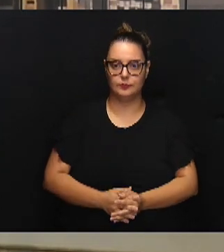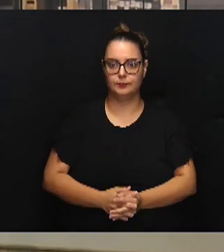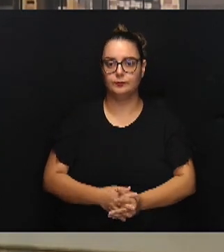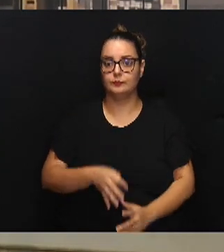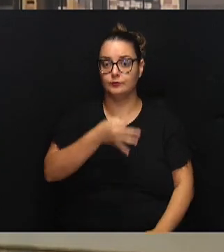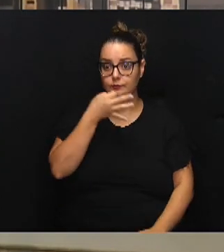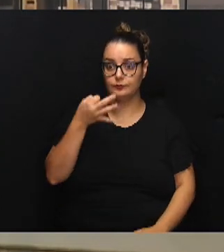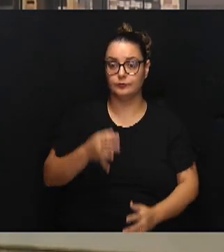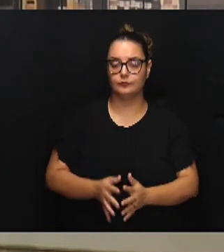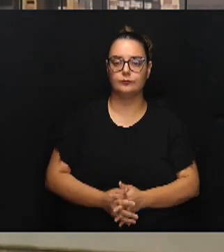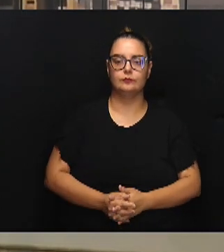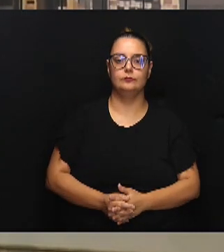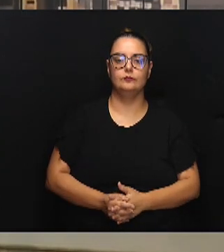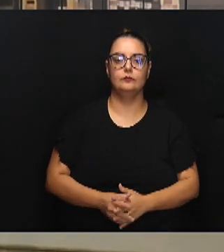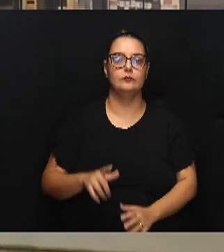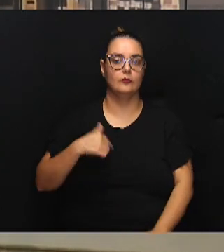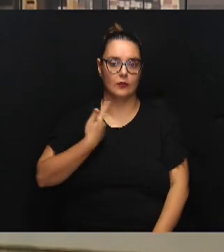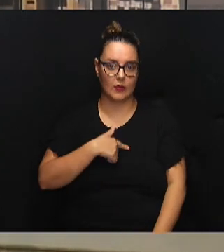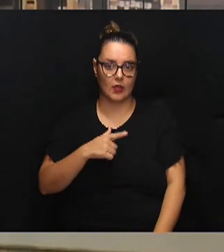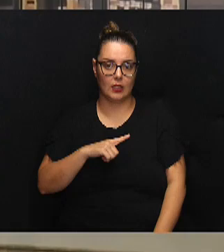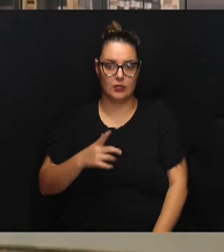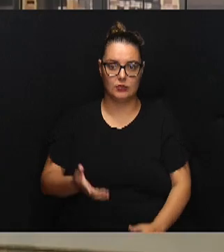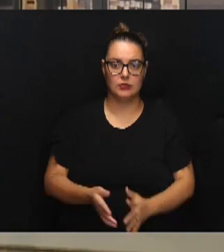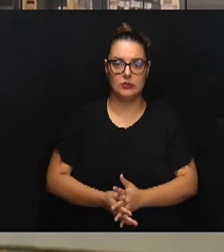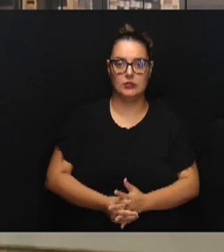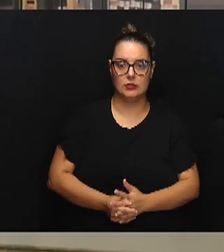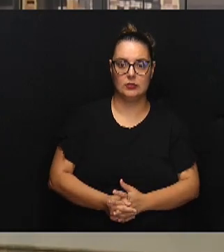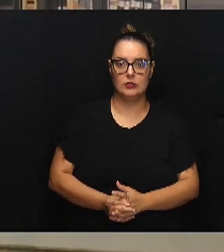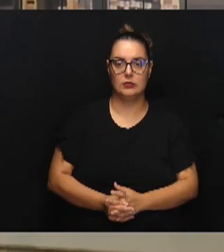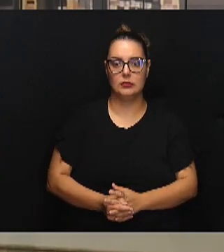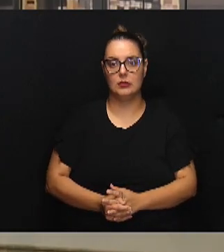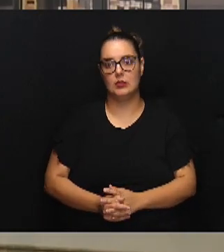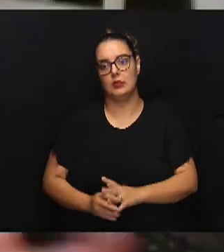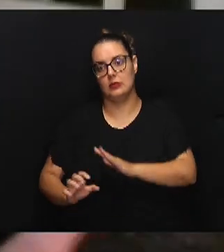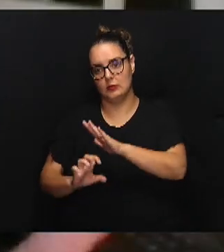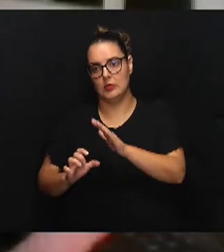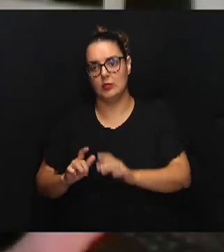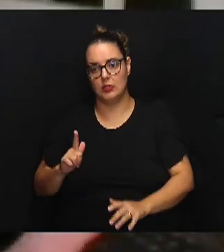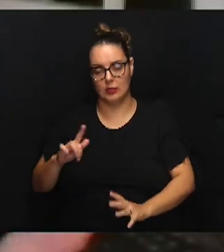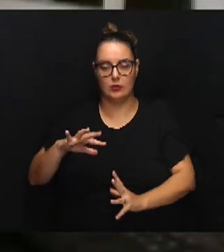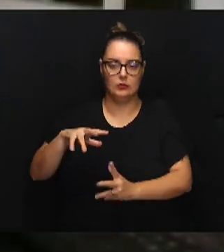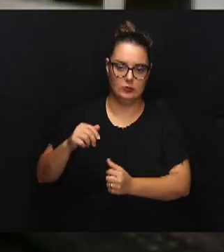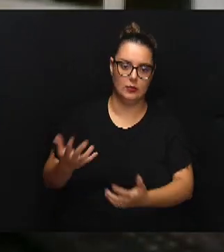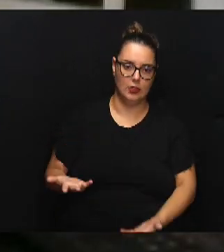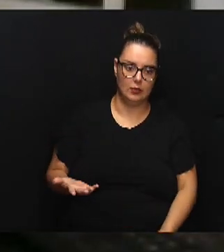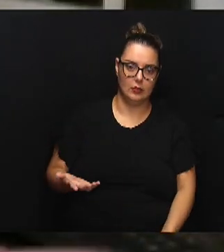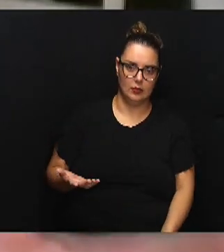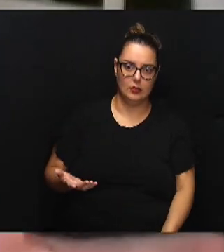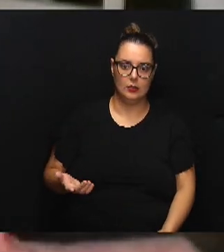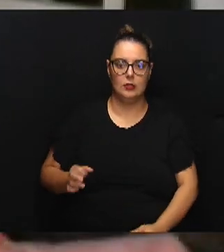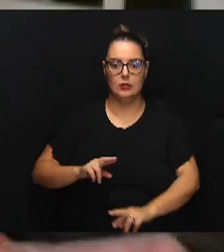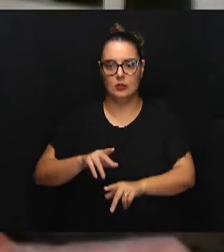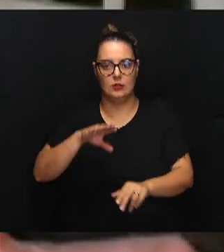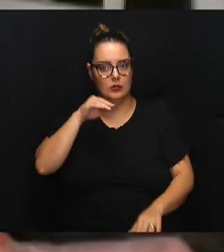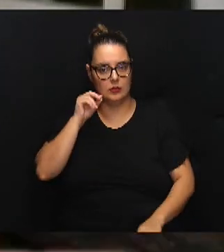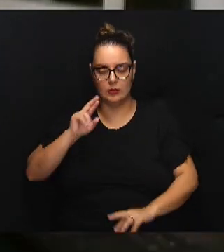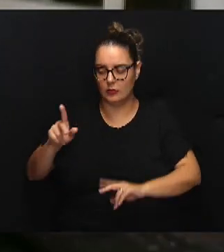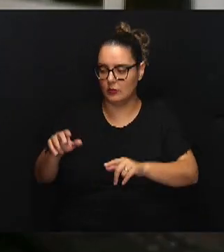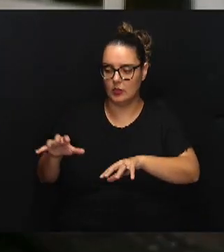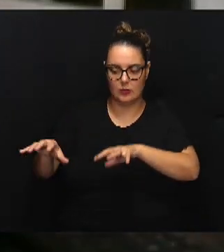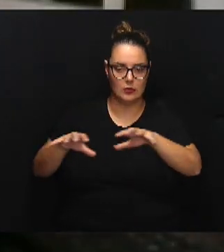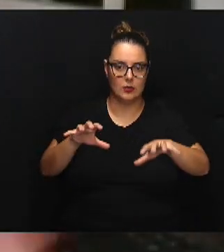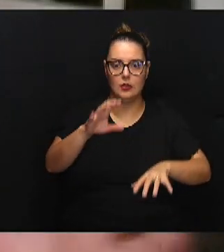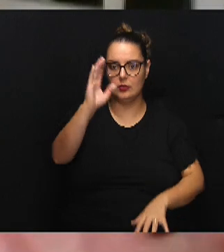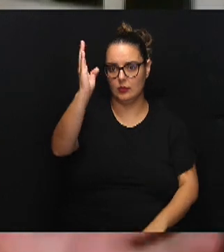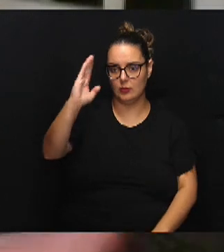Perfeito. Nós temos aí, nós somos a Arcadis é uma empresa global, né? 35 profissionais, estamos presentes em vários continentes do Brasil,